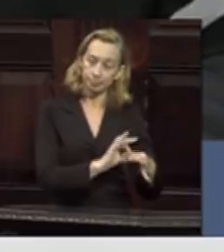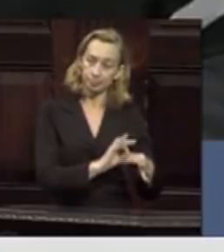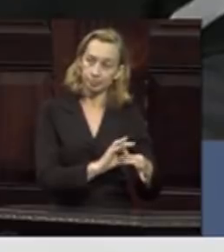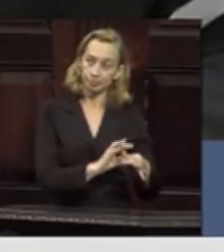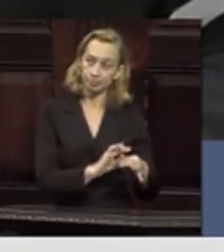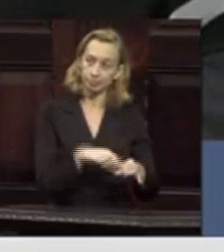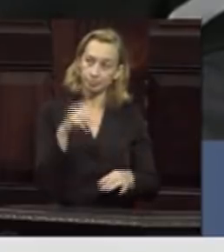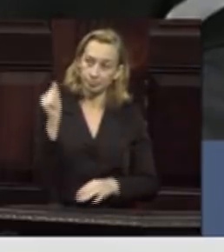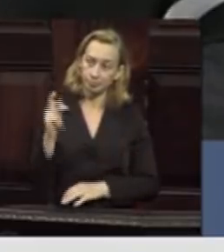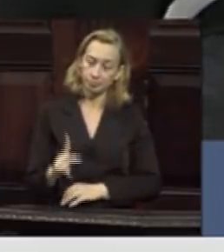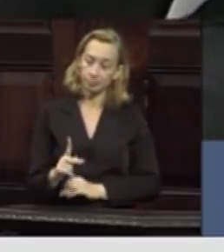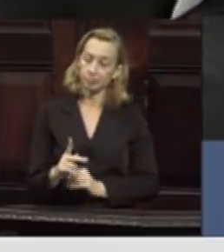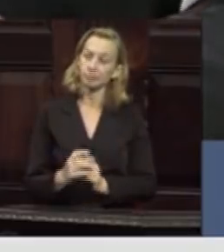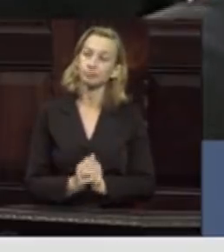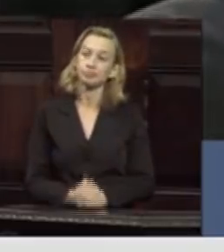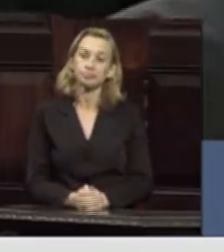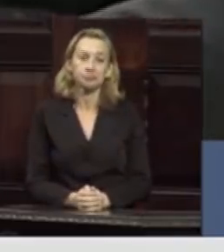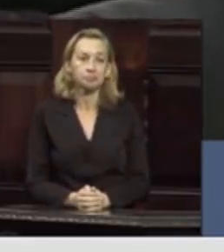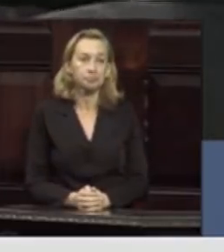desse PCCS.